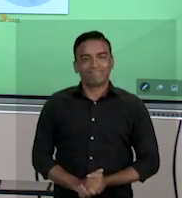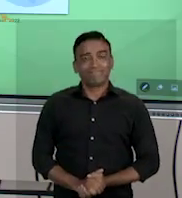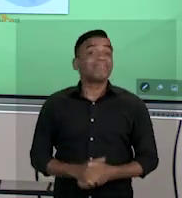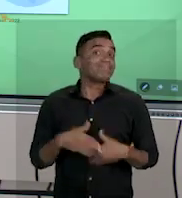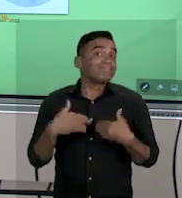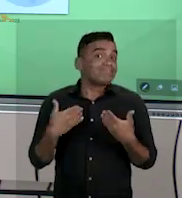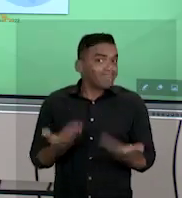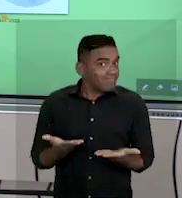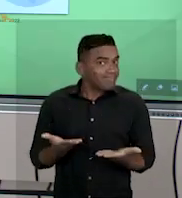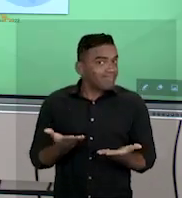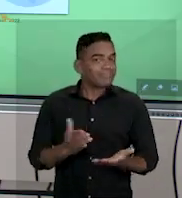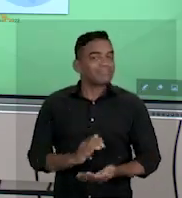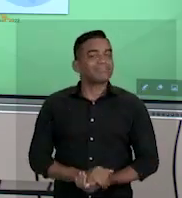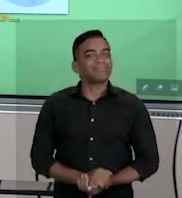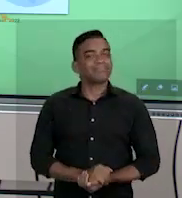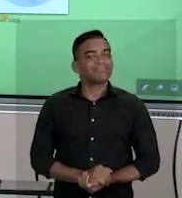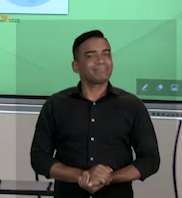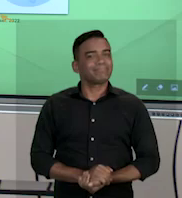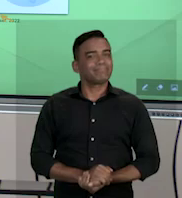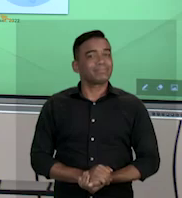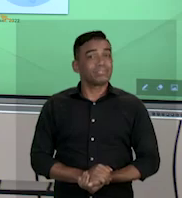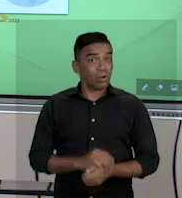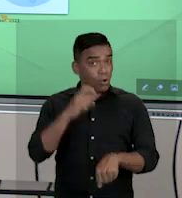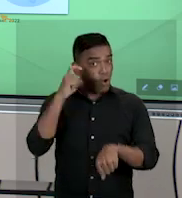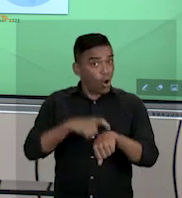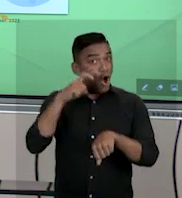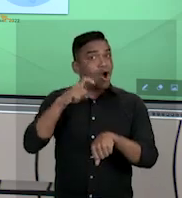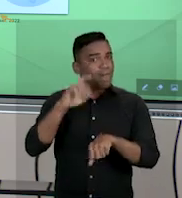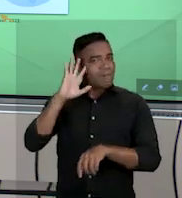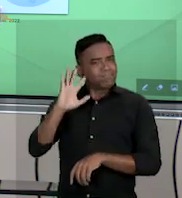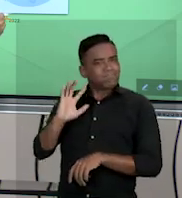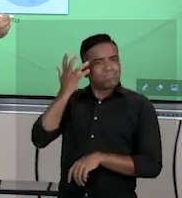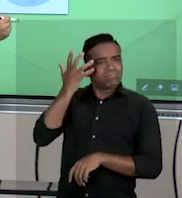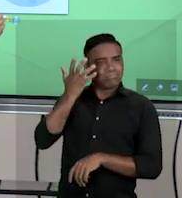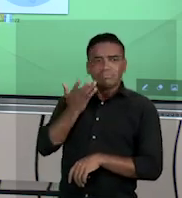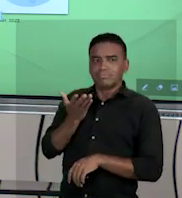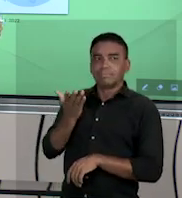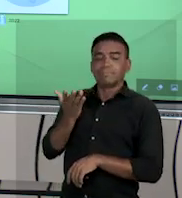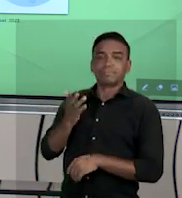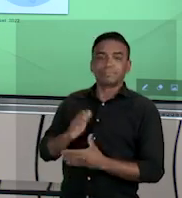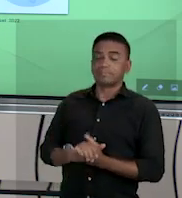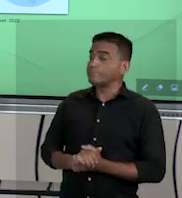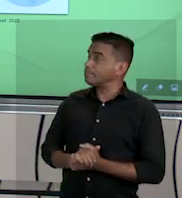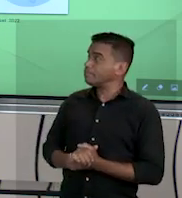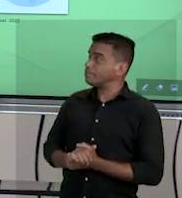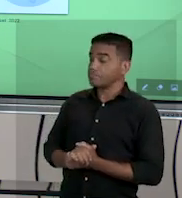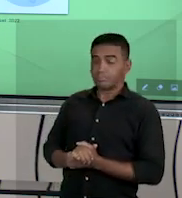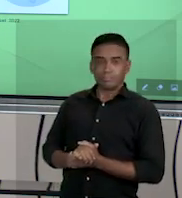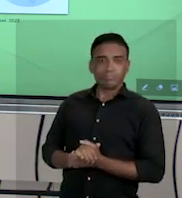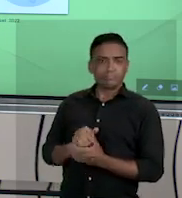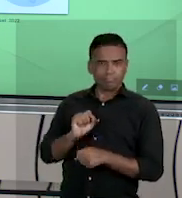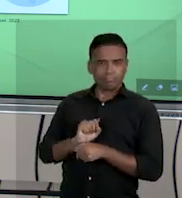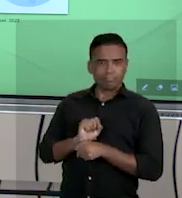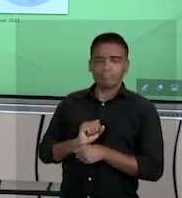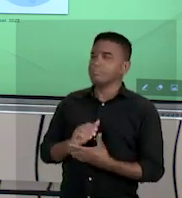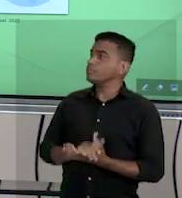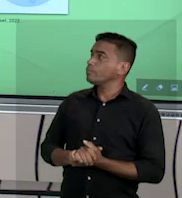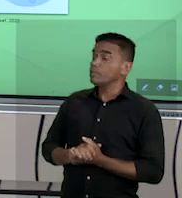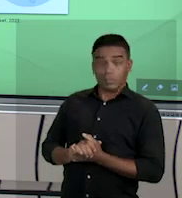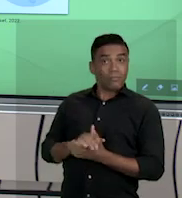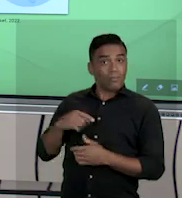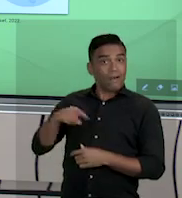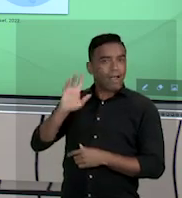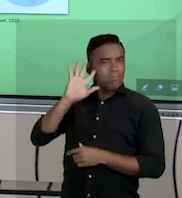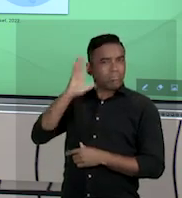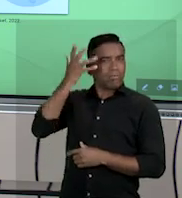Então, ou seja, quando eu vou fazer o processo... Opa, é esse lado de cá. Quando eu vou fazer o